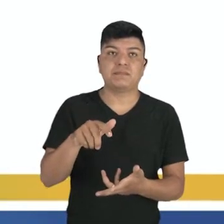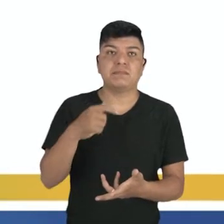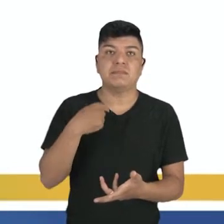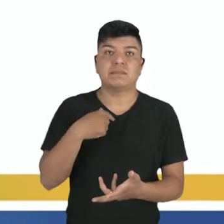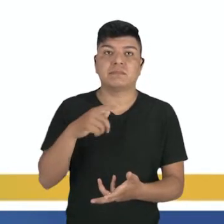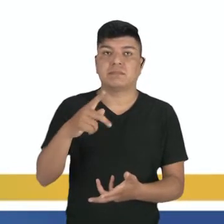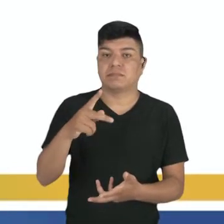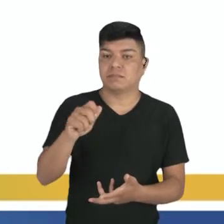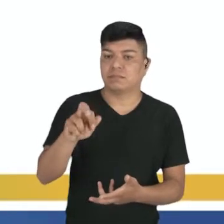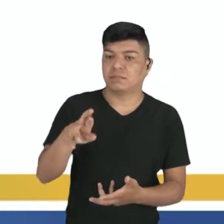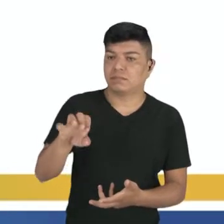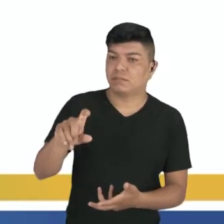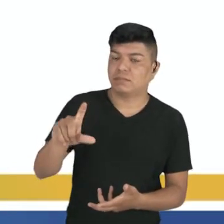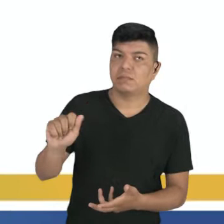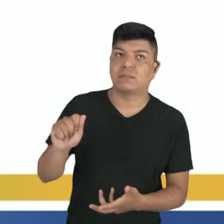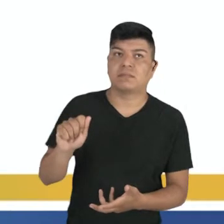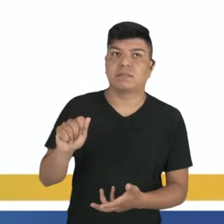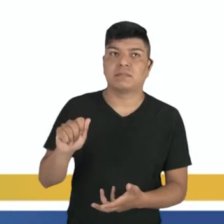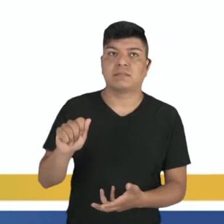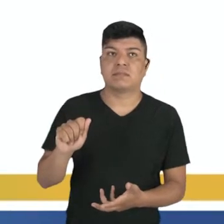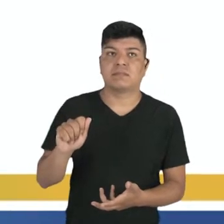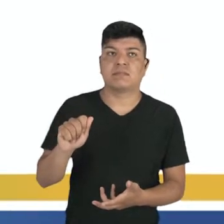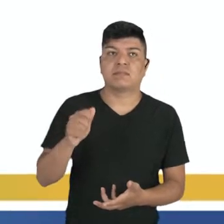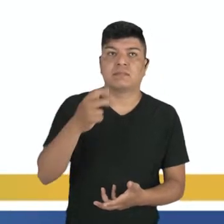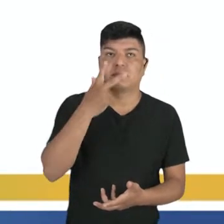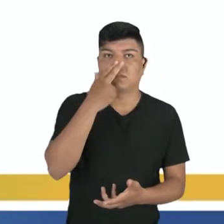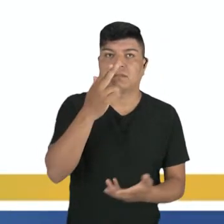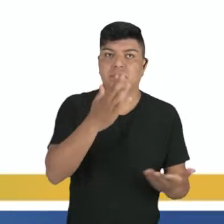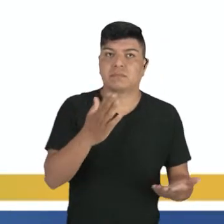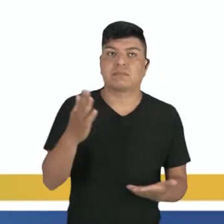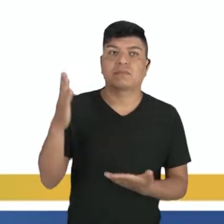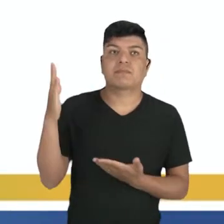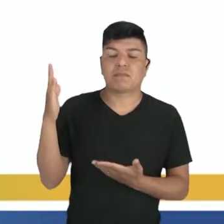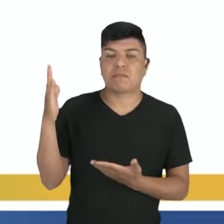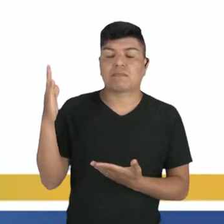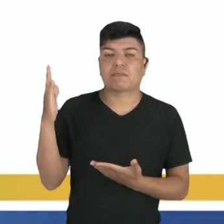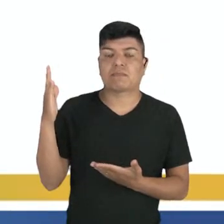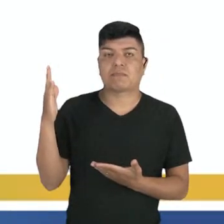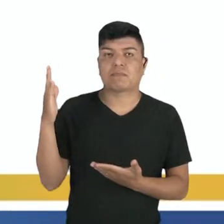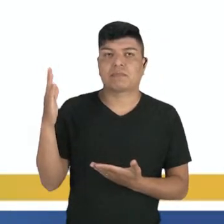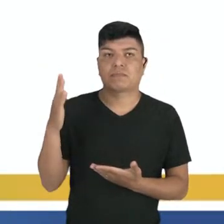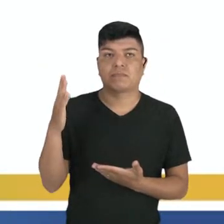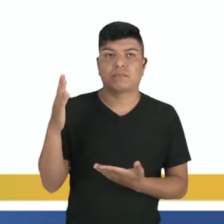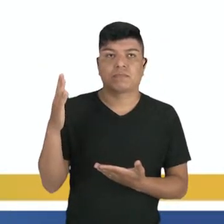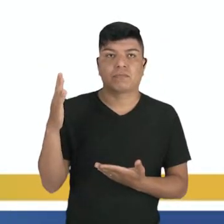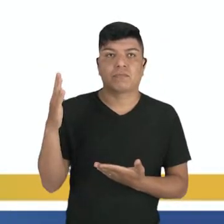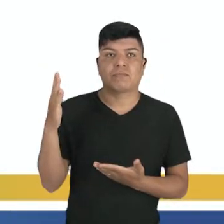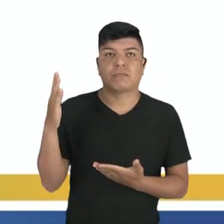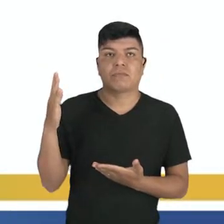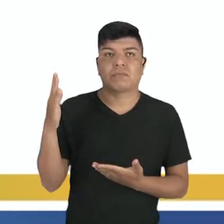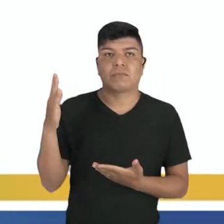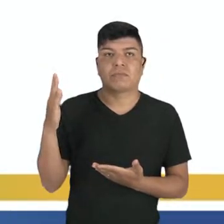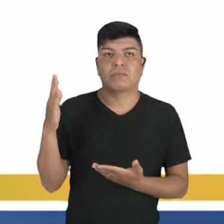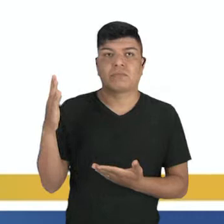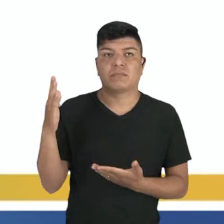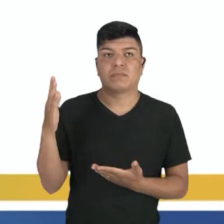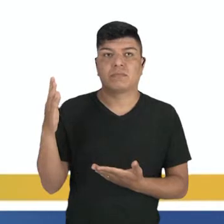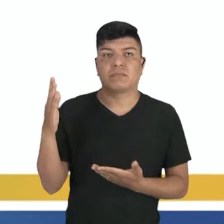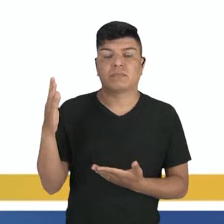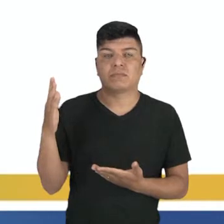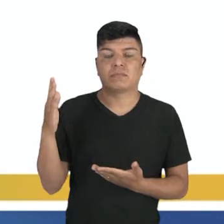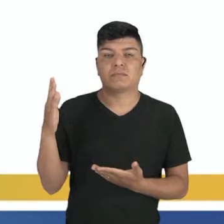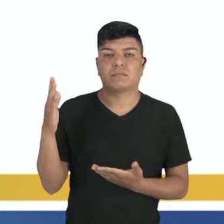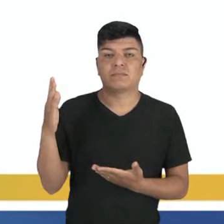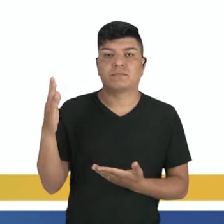parelha, mentre me for como me vai, cá já moiro por vós, e aí?